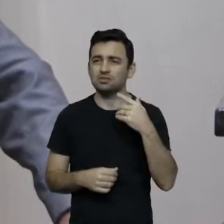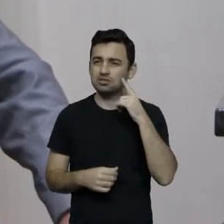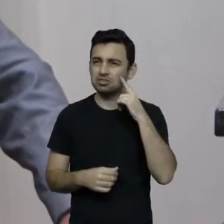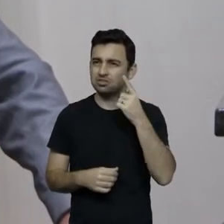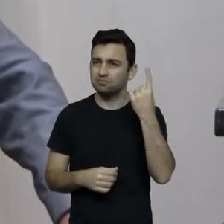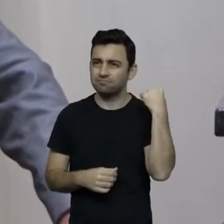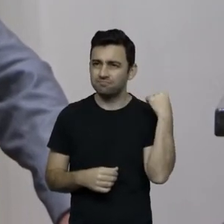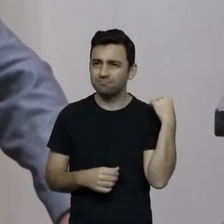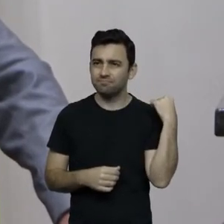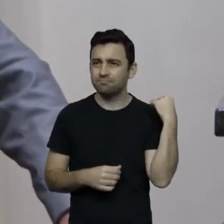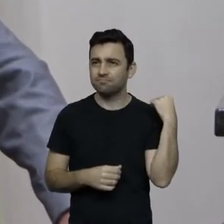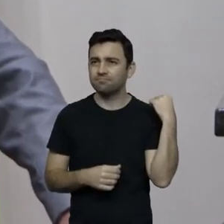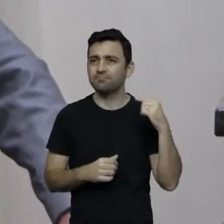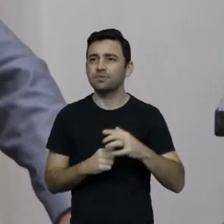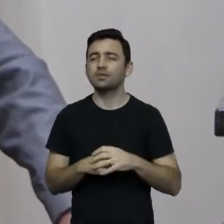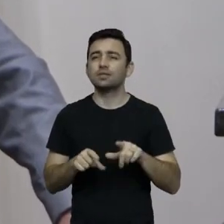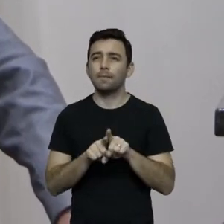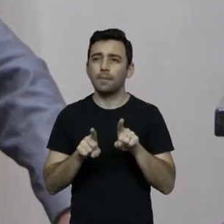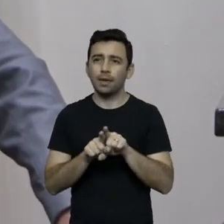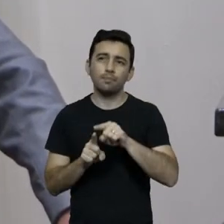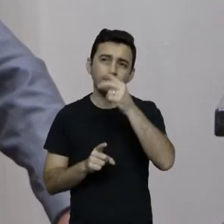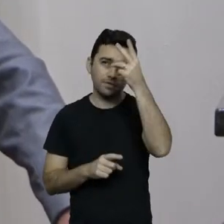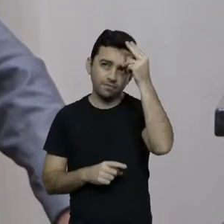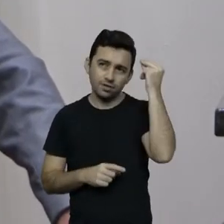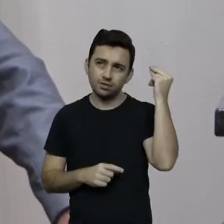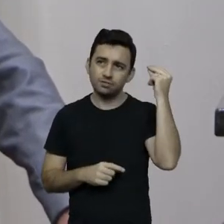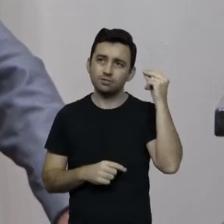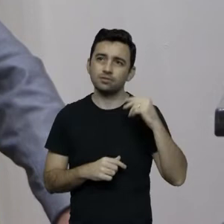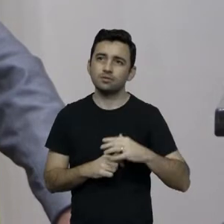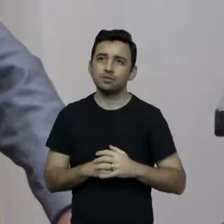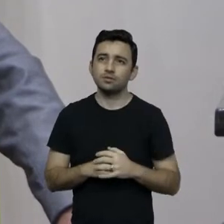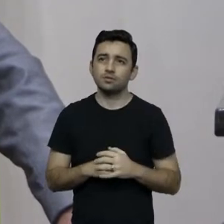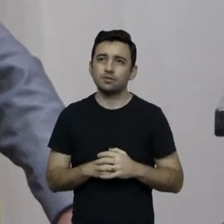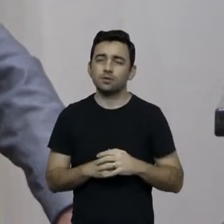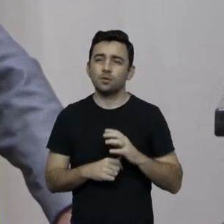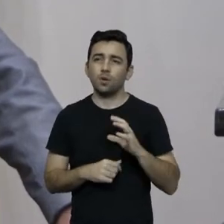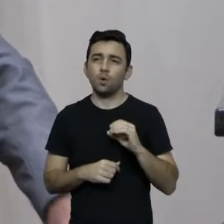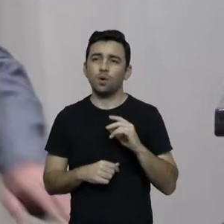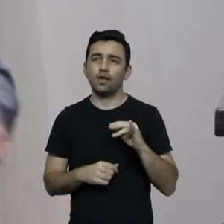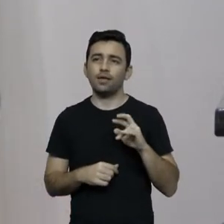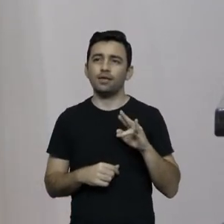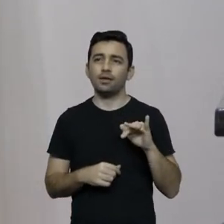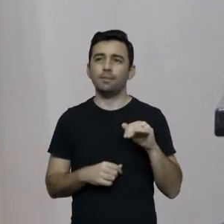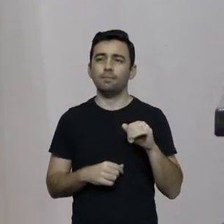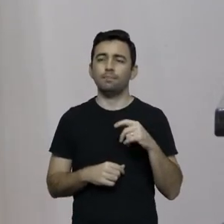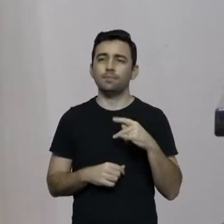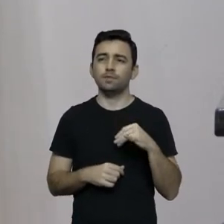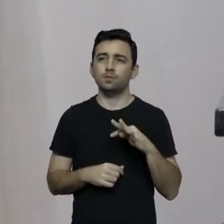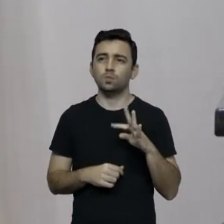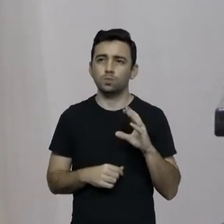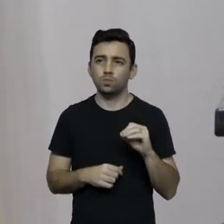dias passou o prefeito de Correia Pinto